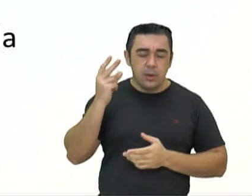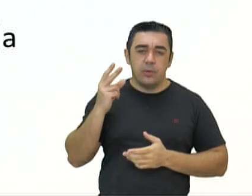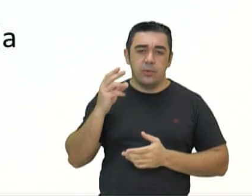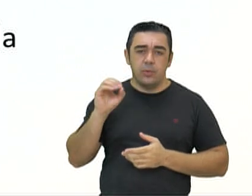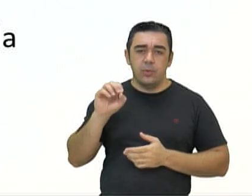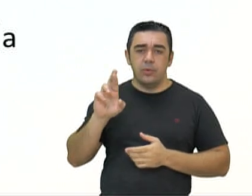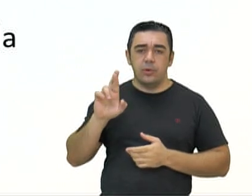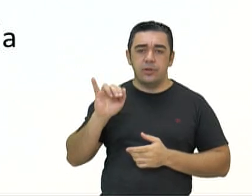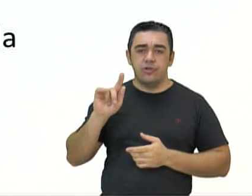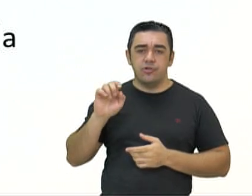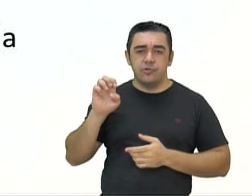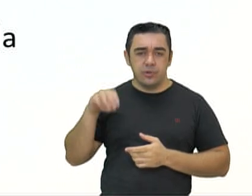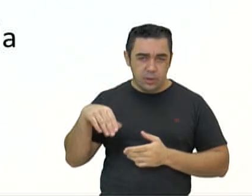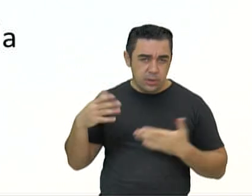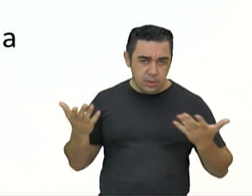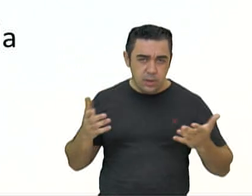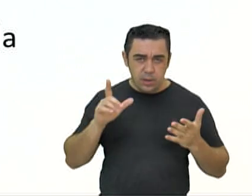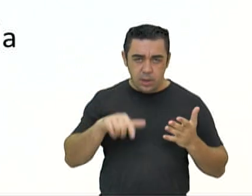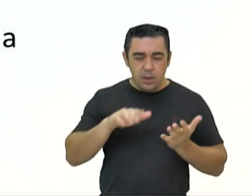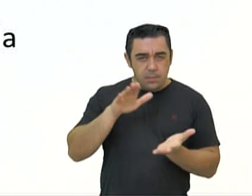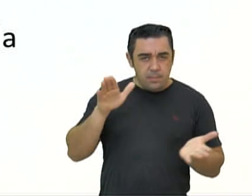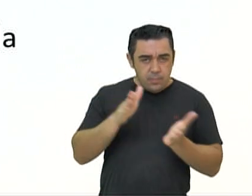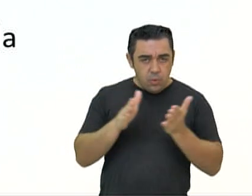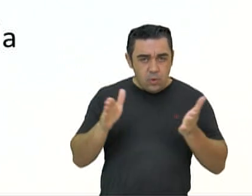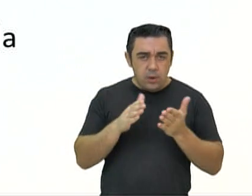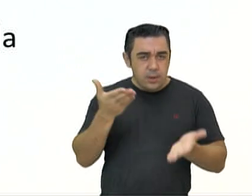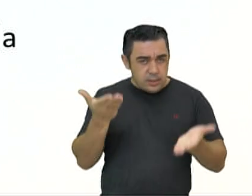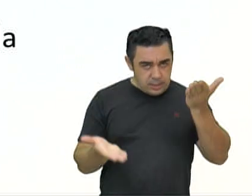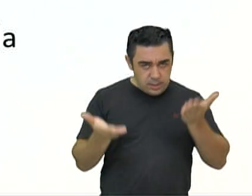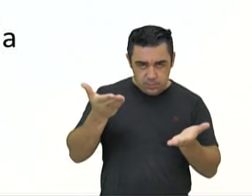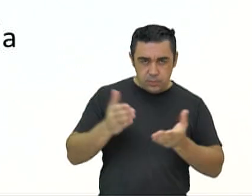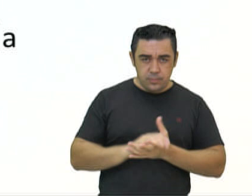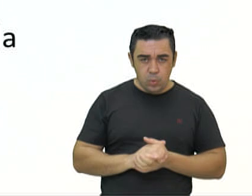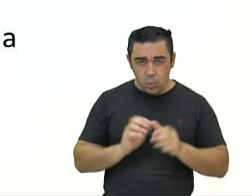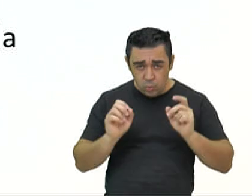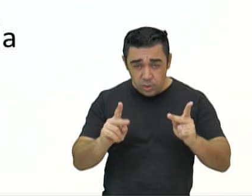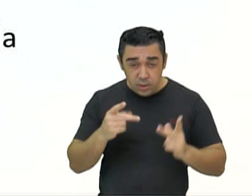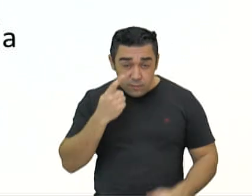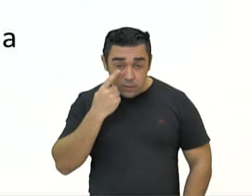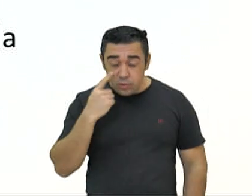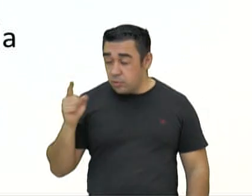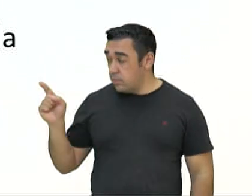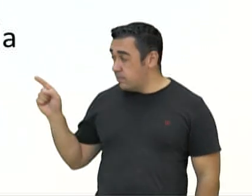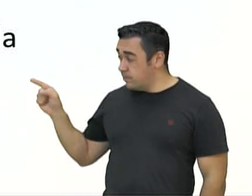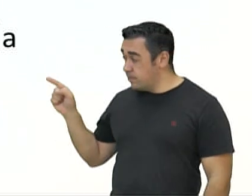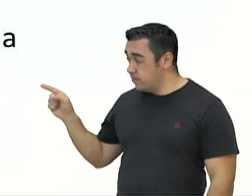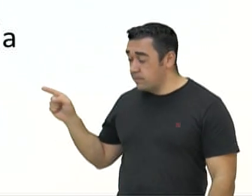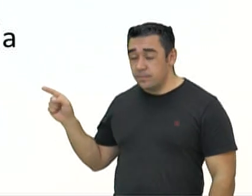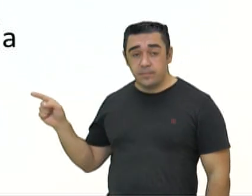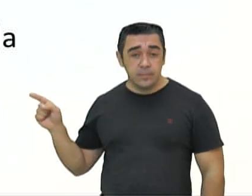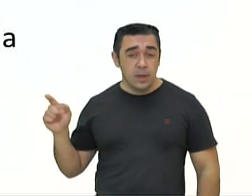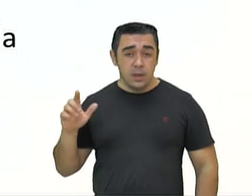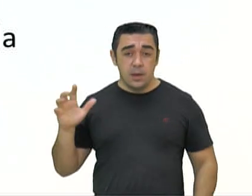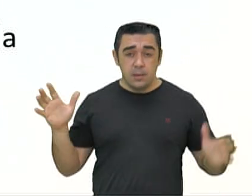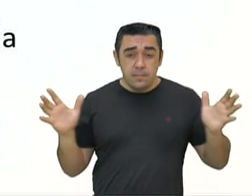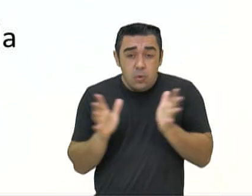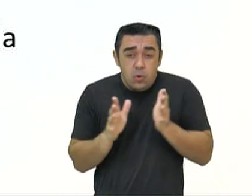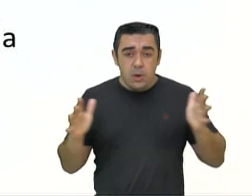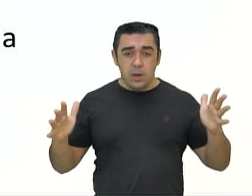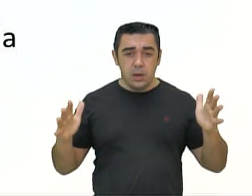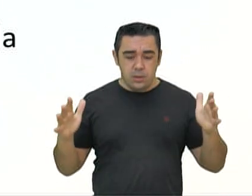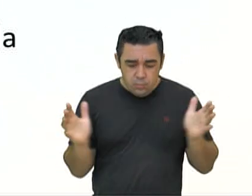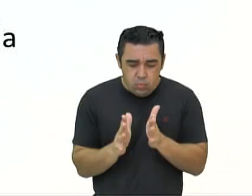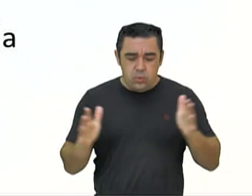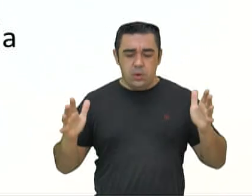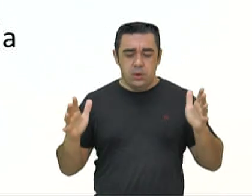sua posição de equilíbrio, ok? Então veja que a mola ela sempre é uma força restauradora, ela sempre